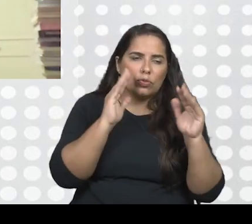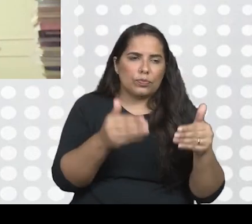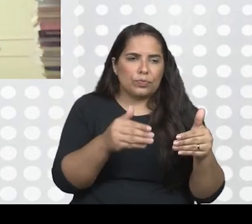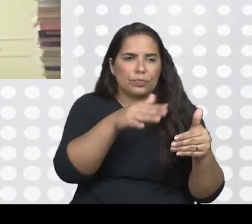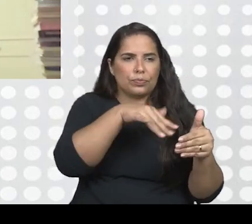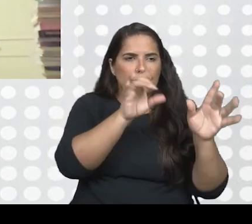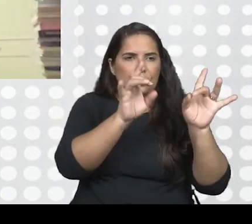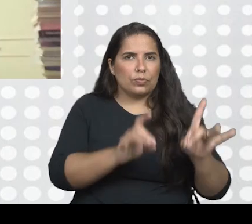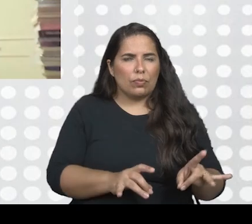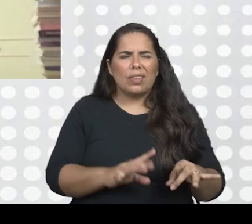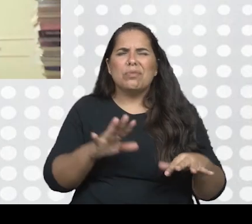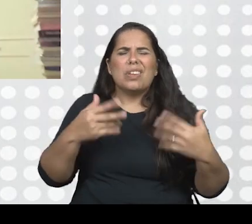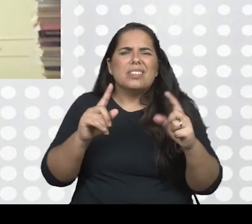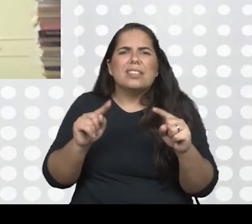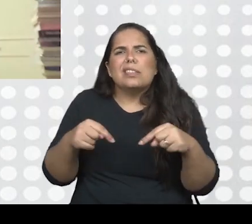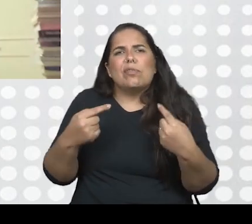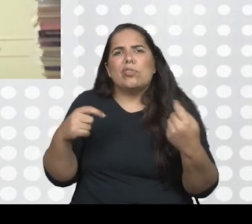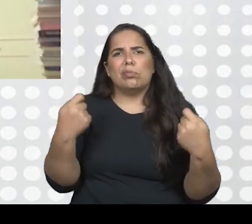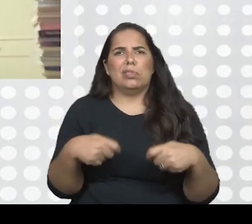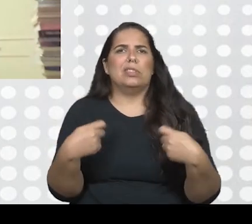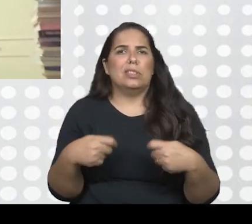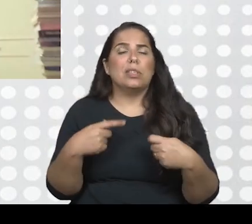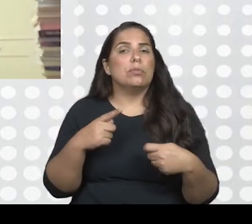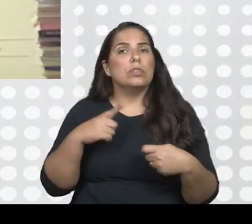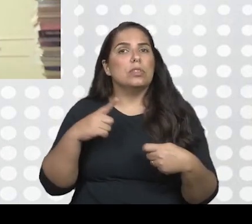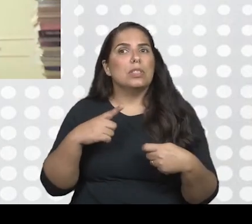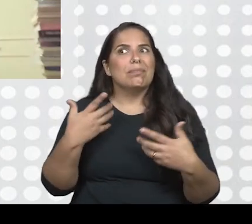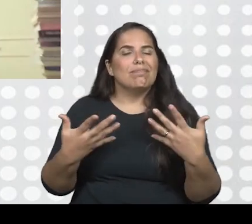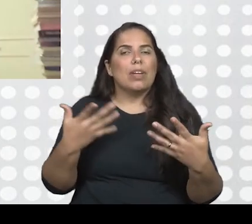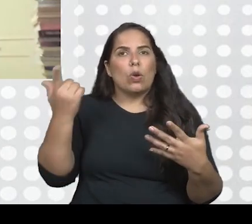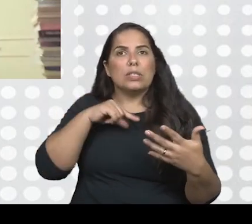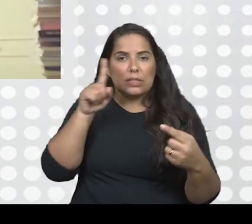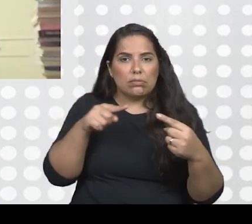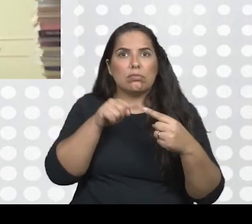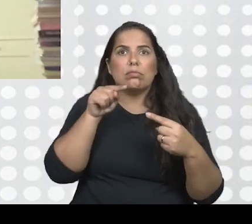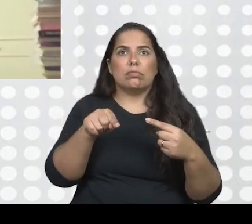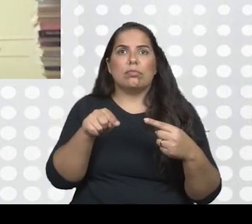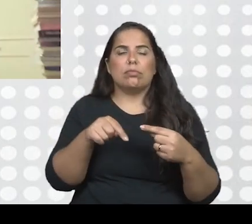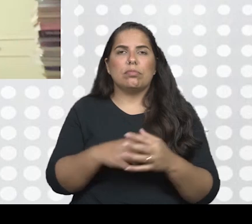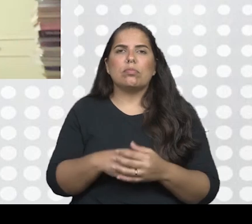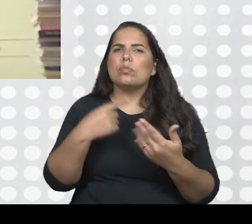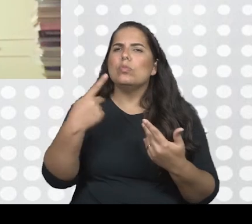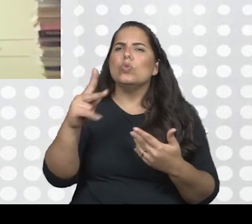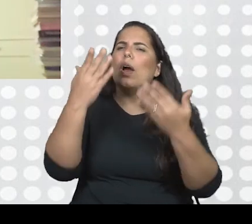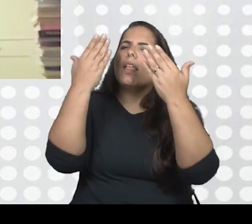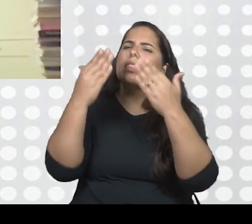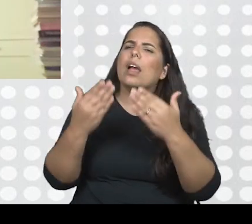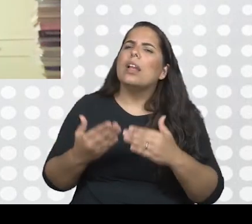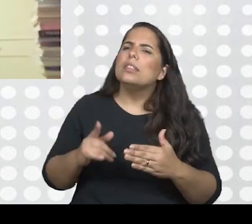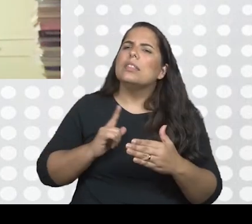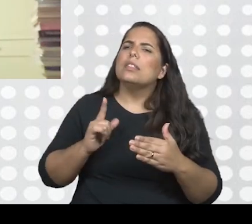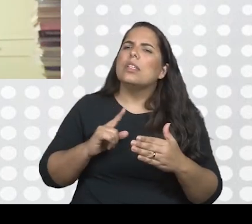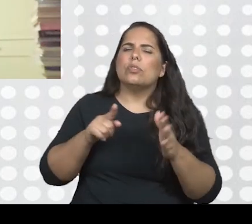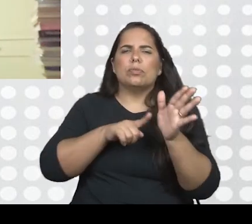especializados. Quais os desafios que precisamos enfrentar para cumprir essa meta? Qual a sua análise, a partir das